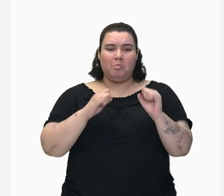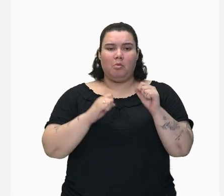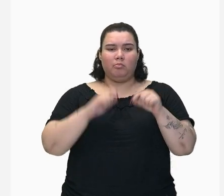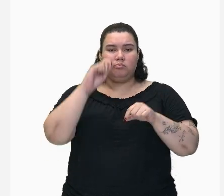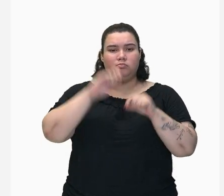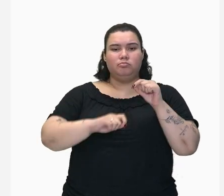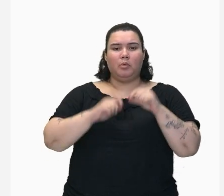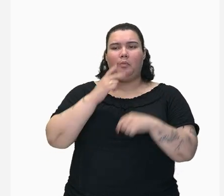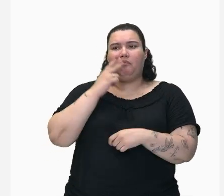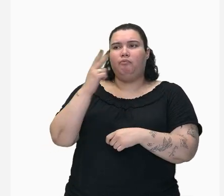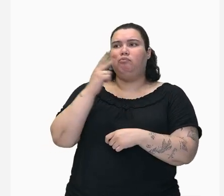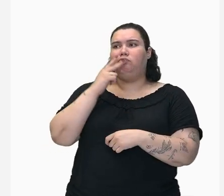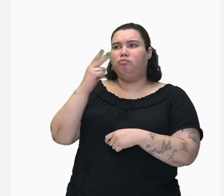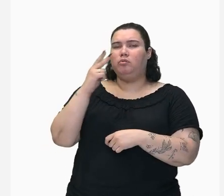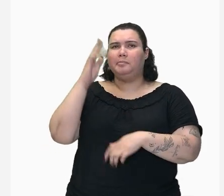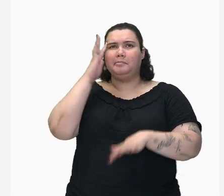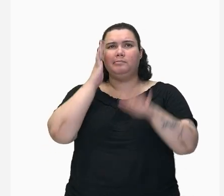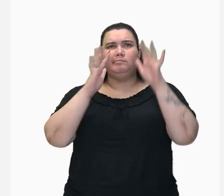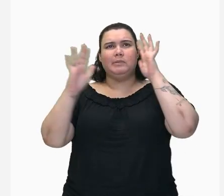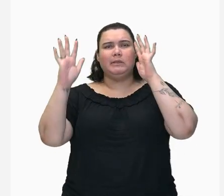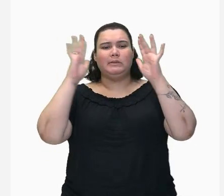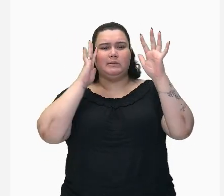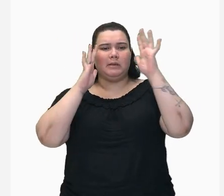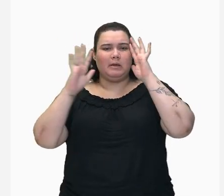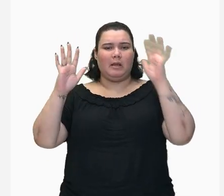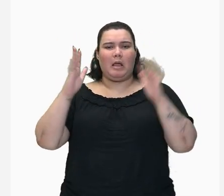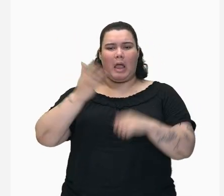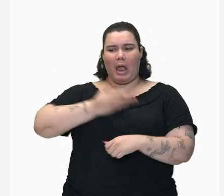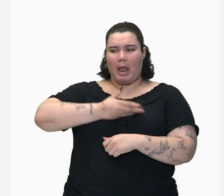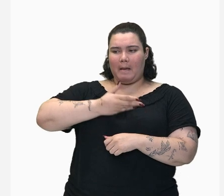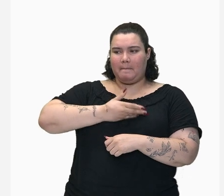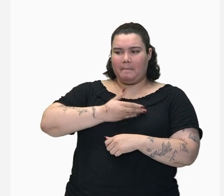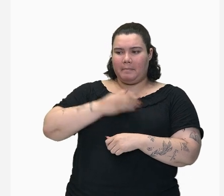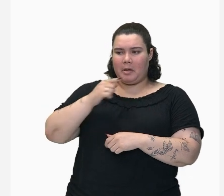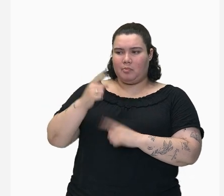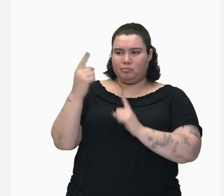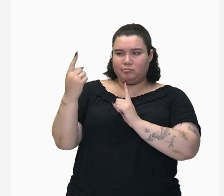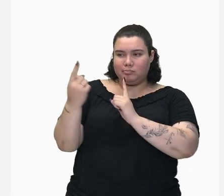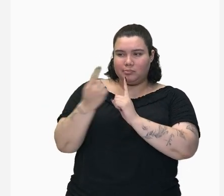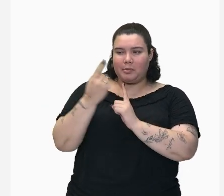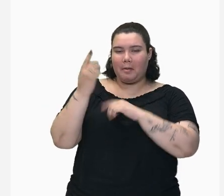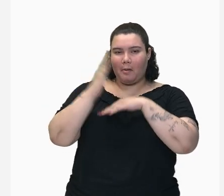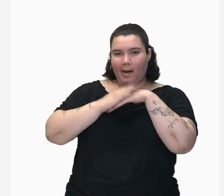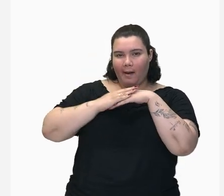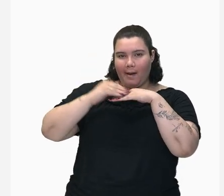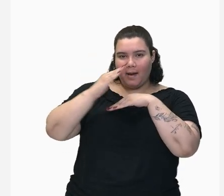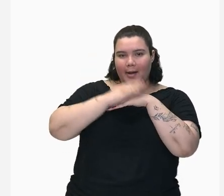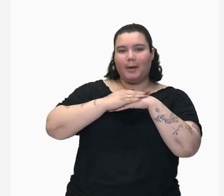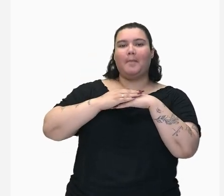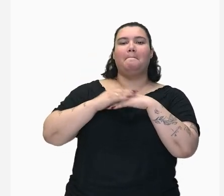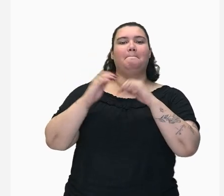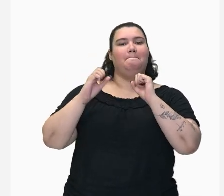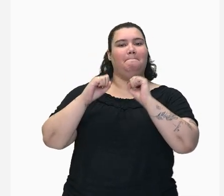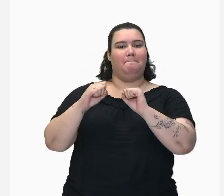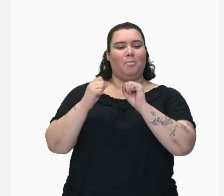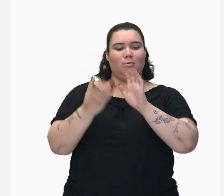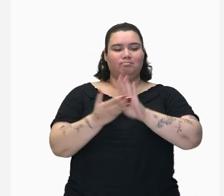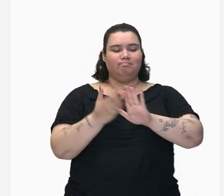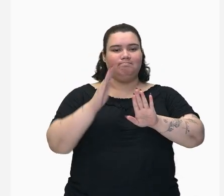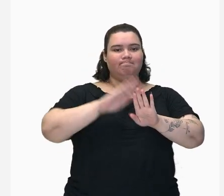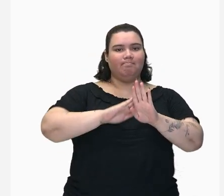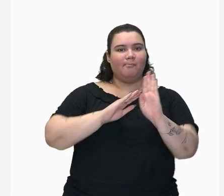teu cigarro. O beijo, amigo, é a véspera do escarro. A mão que afaga é a mesma que